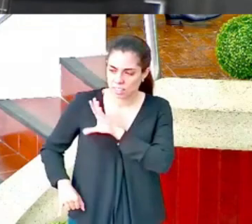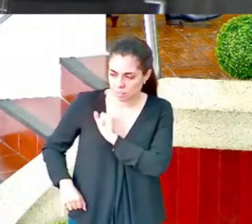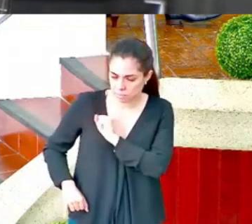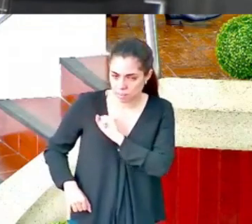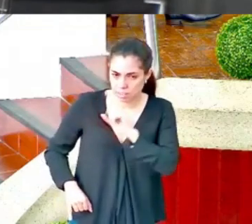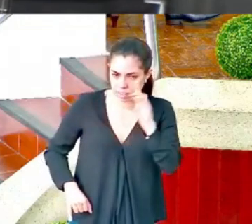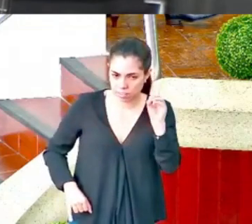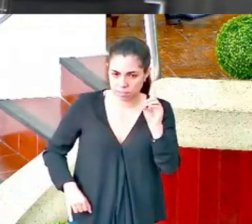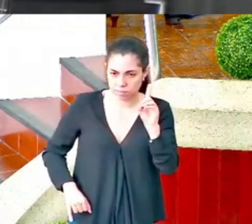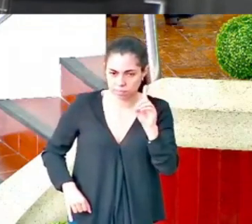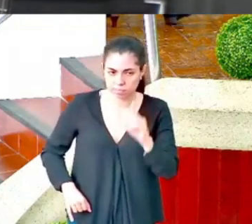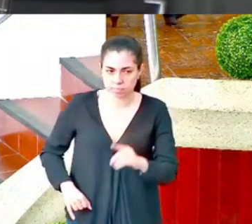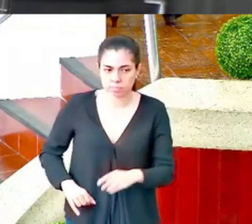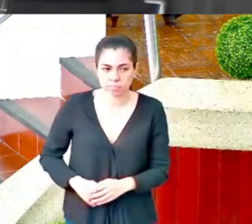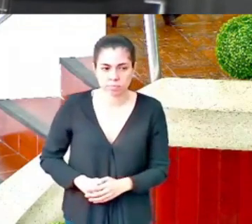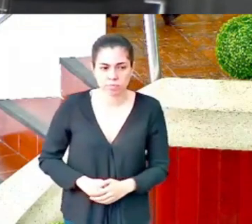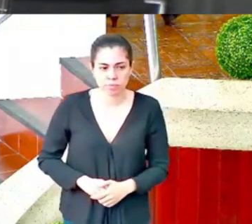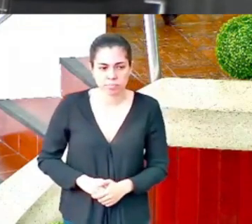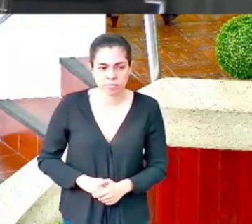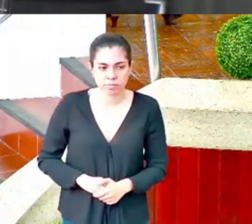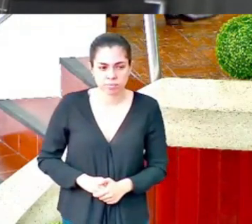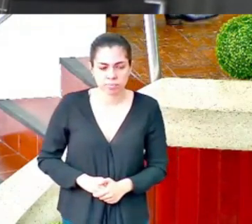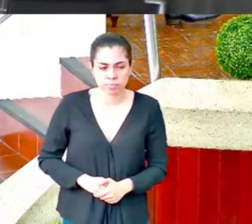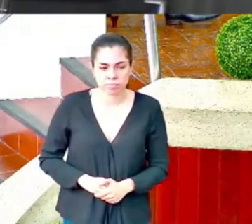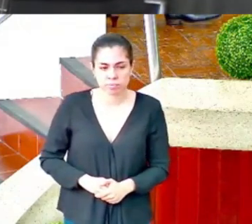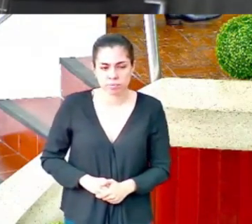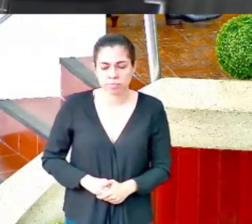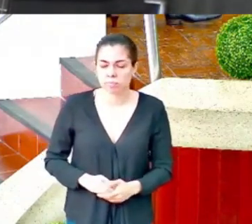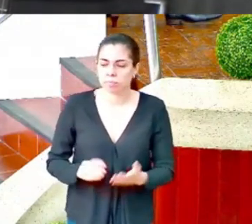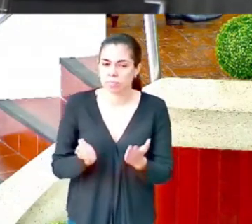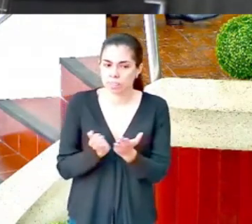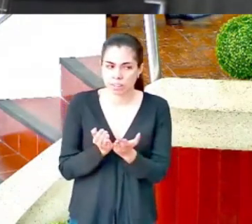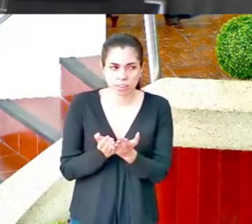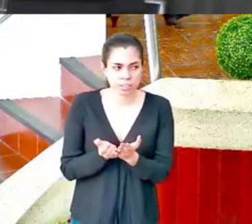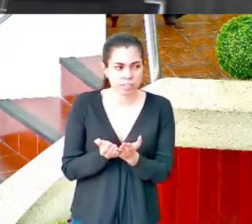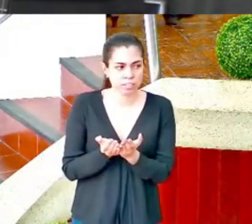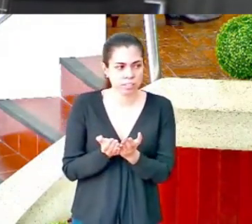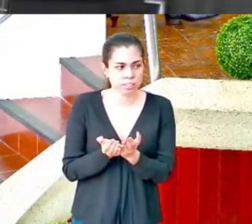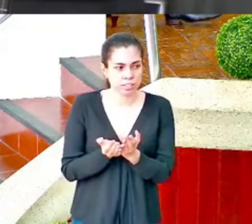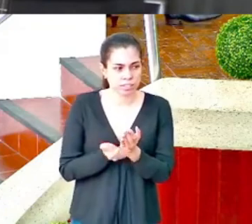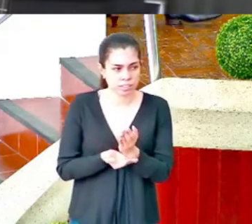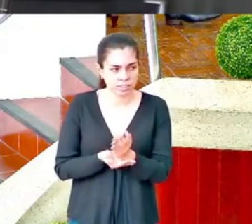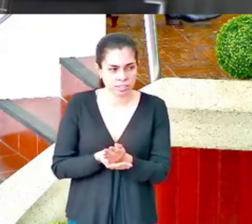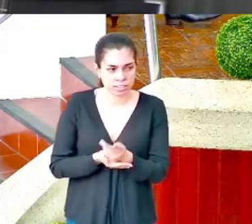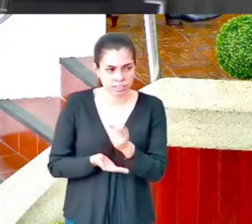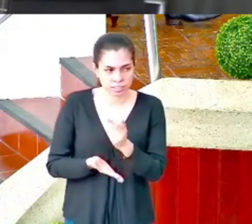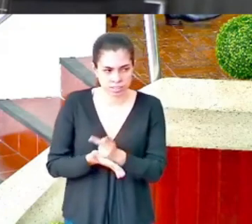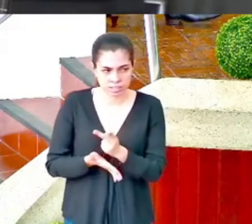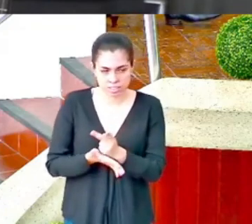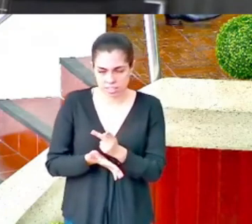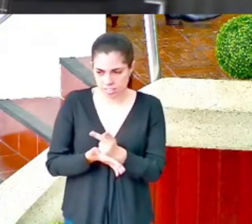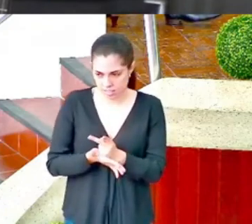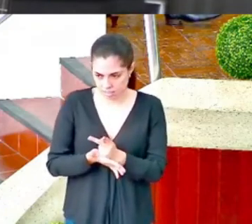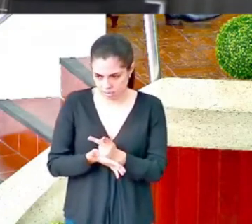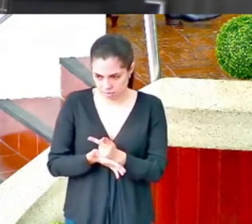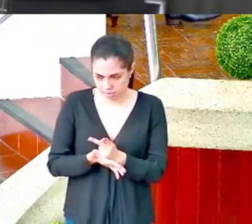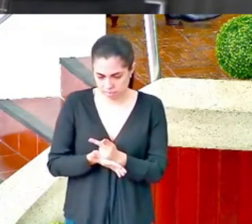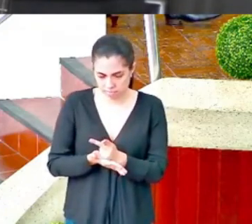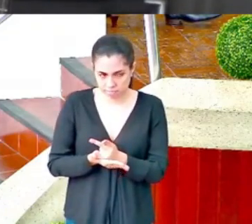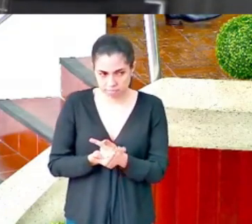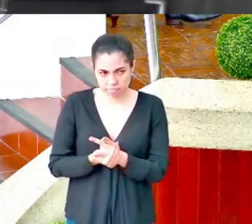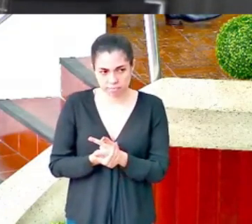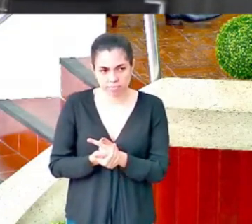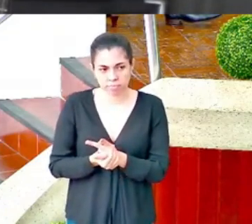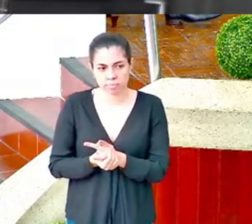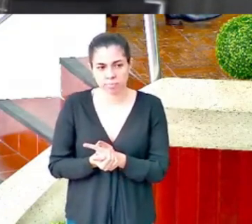pais. O cristianismo sempre será incompreensível ao mundo. Mas Deus compreende aqueles